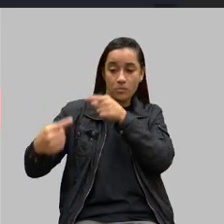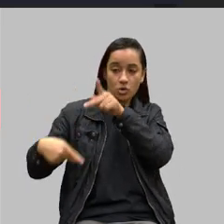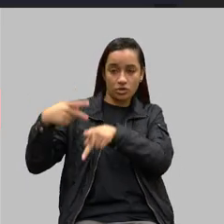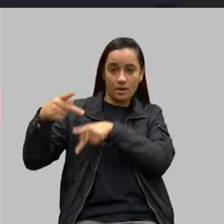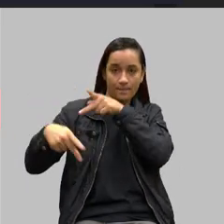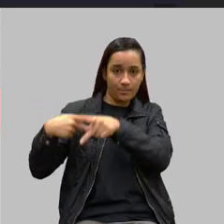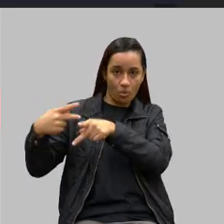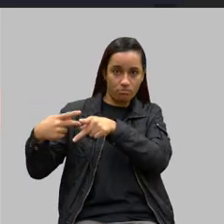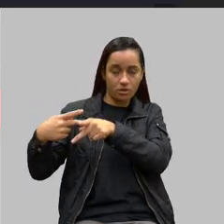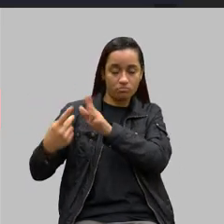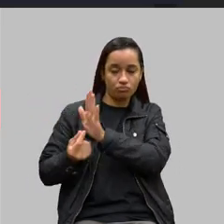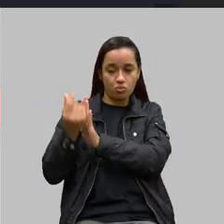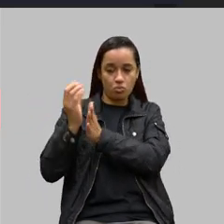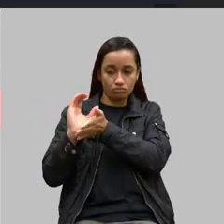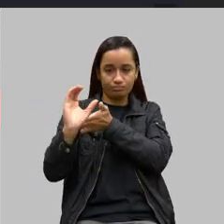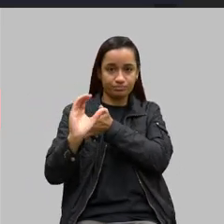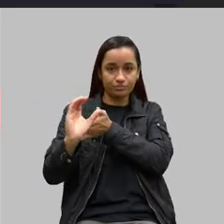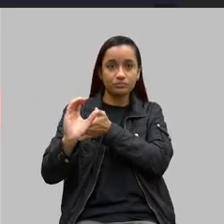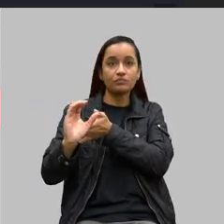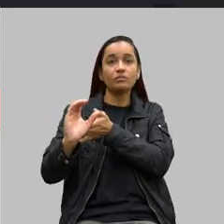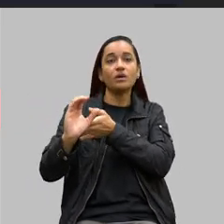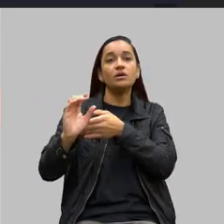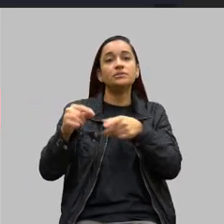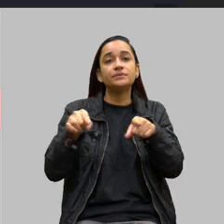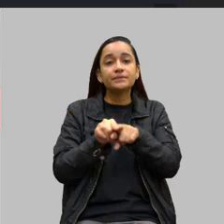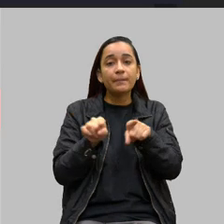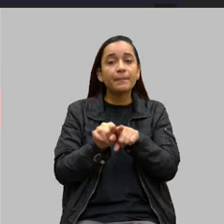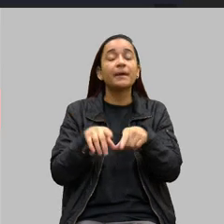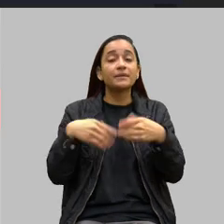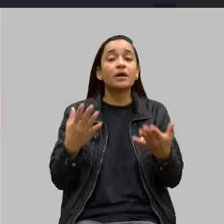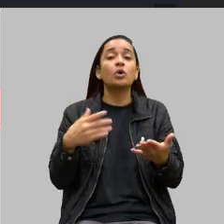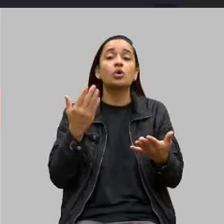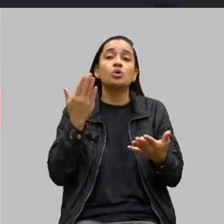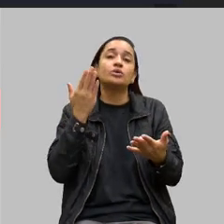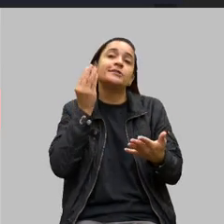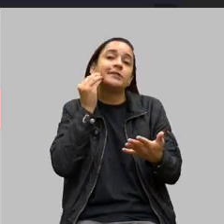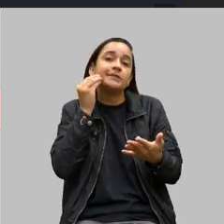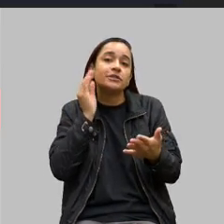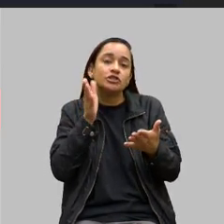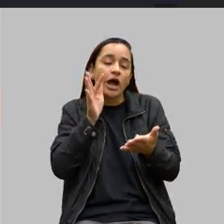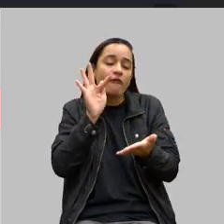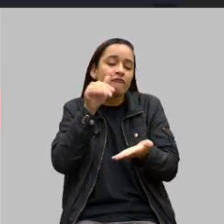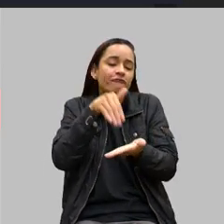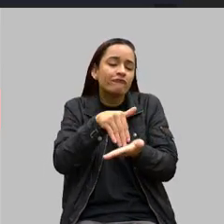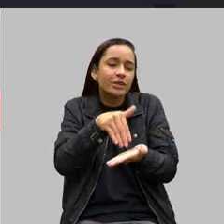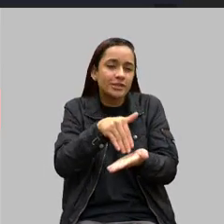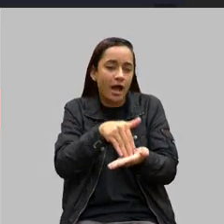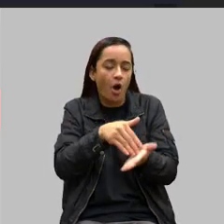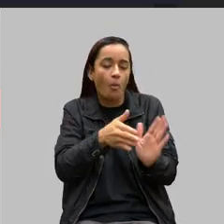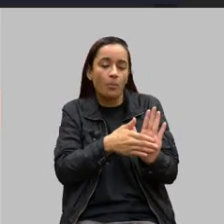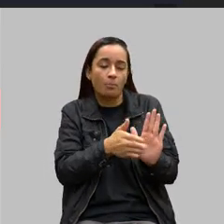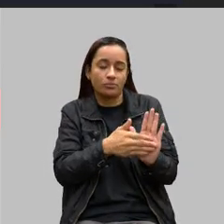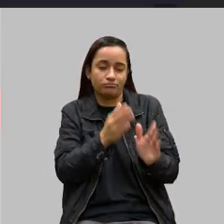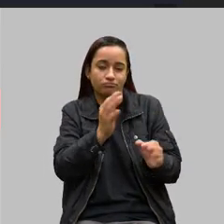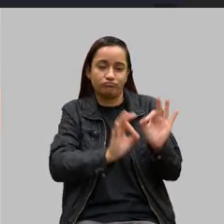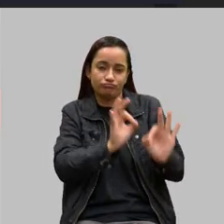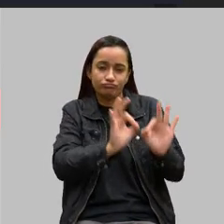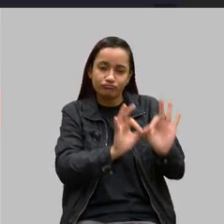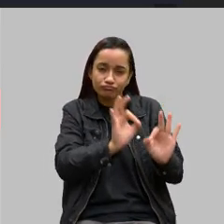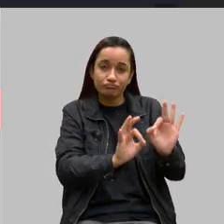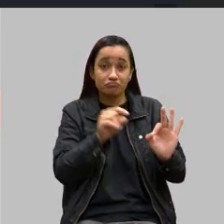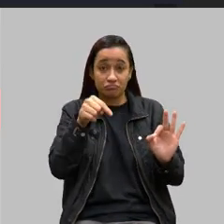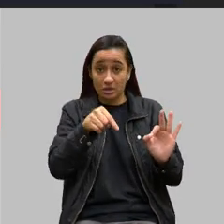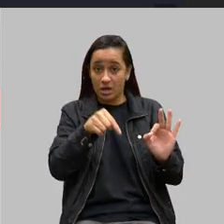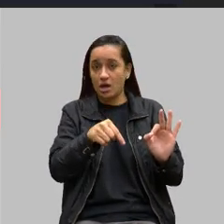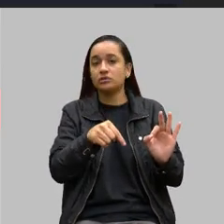concedente e o papel de regulador então a gente tá né nas tratativas finais no âmbito do governo Esse é um projeto que tem que ser de né prerrogativa